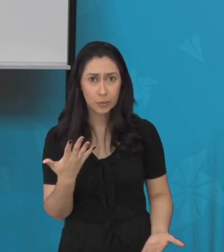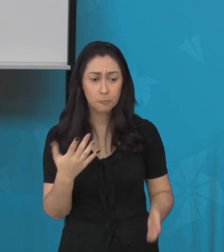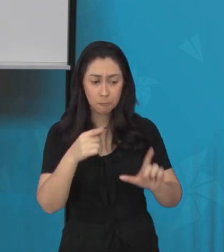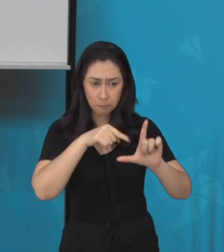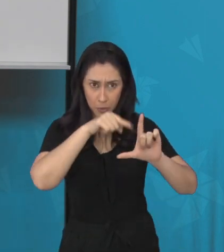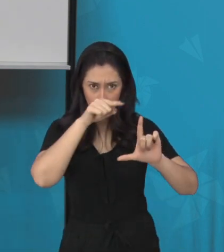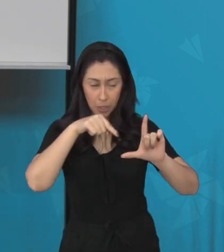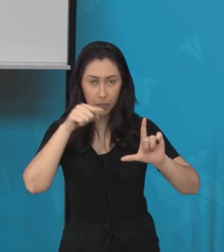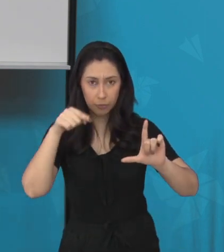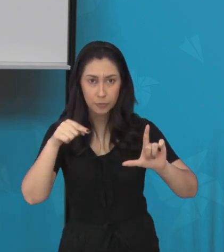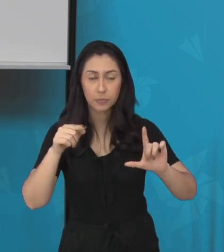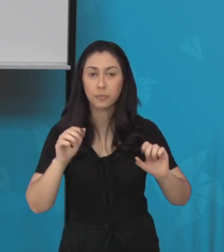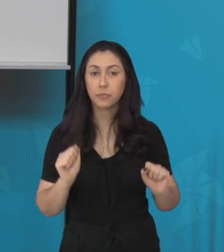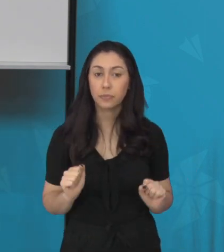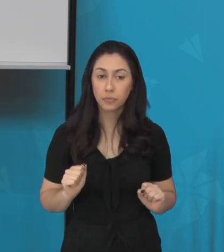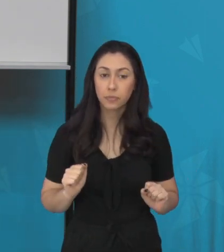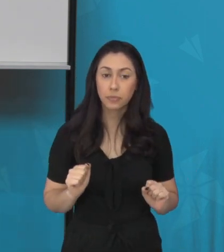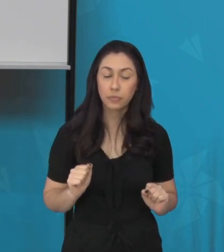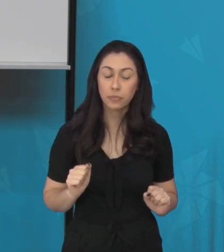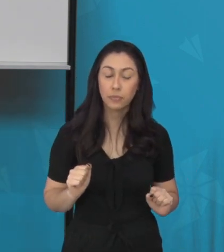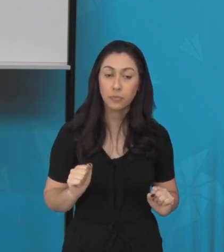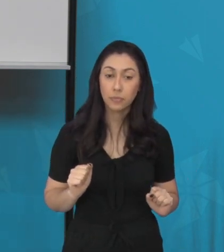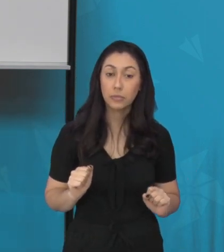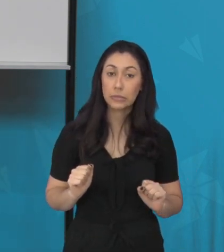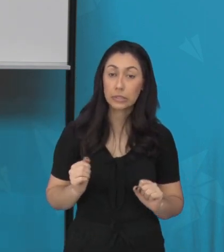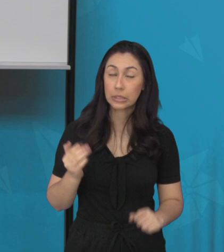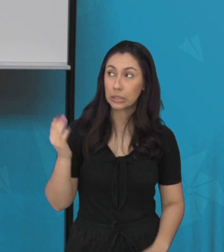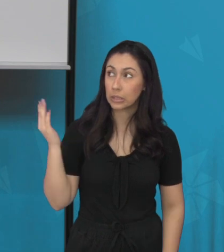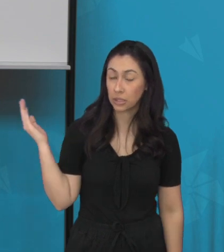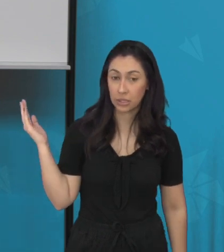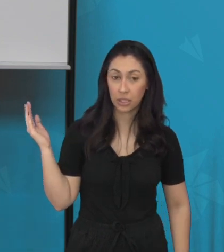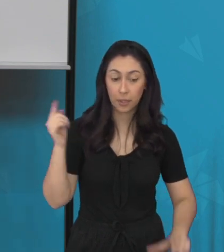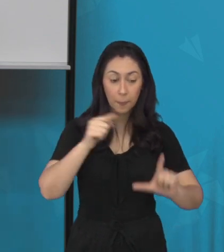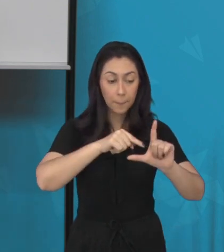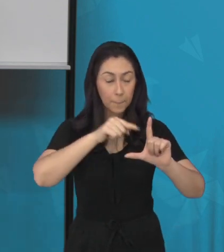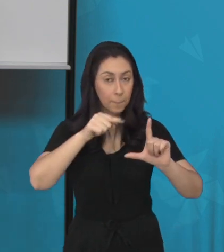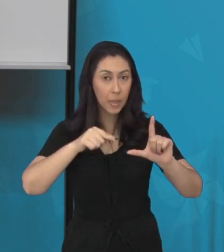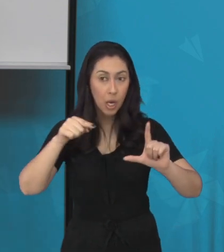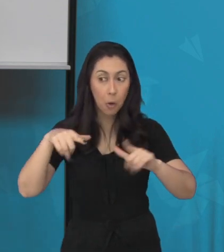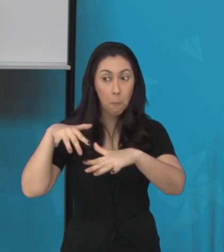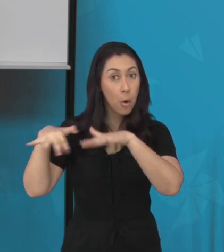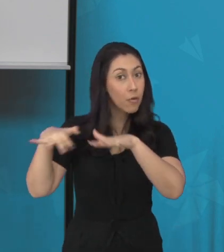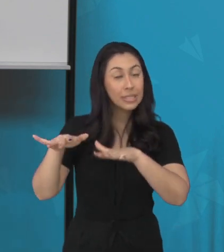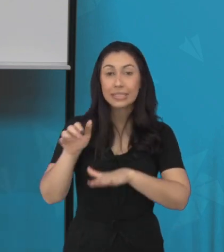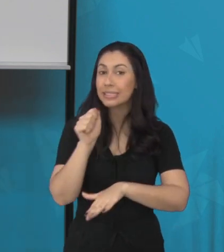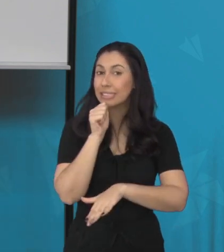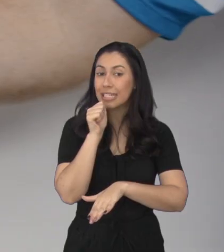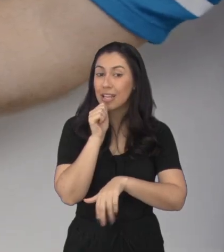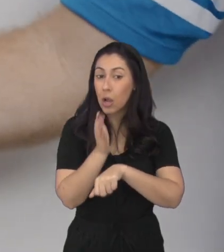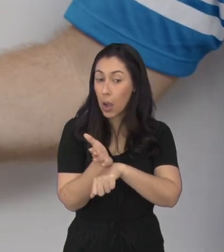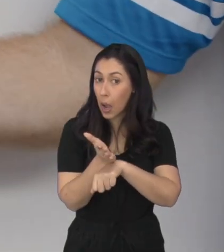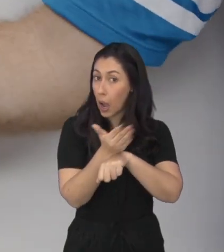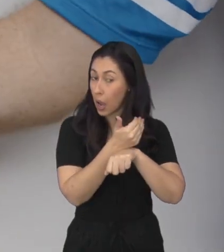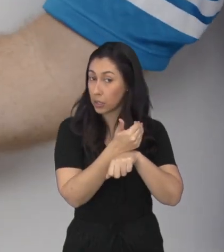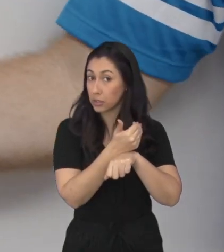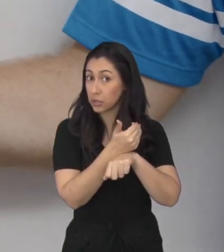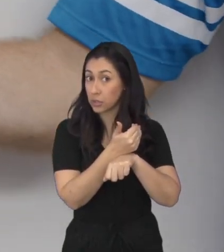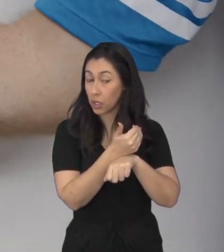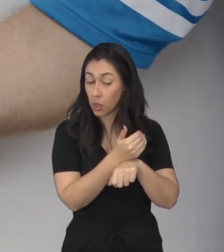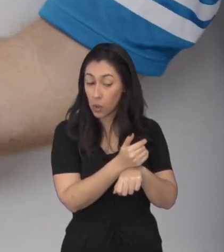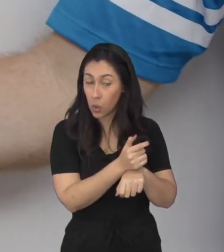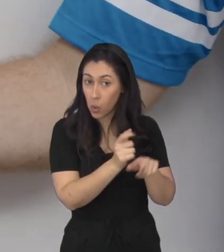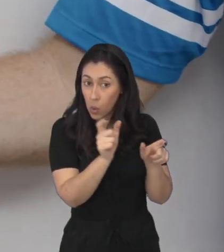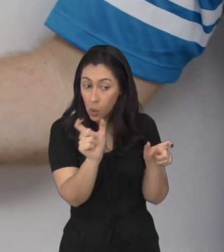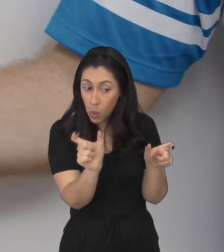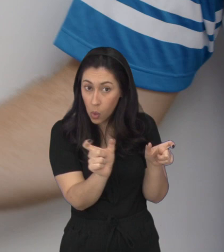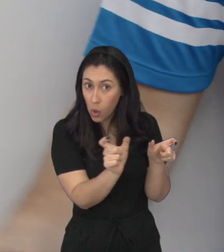tipo. Nesse regime, nessa situação, antes do início do movimento, o μ,